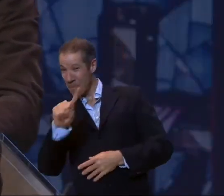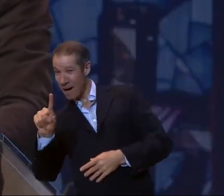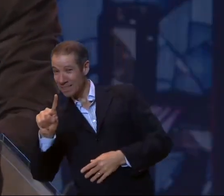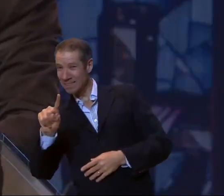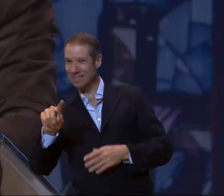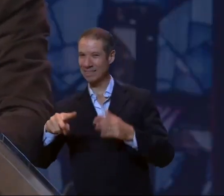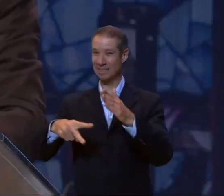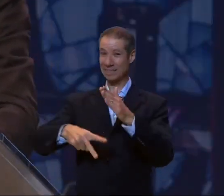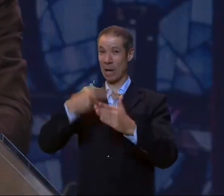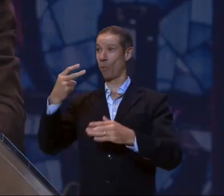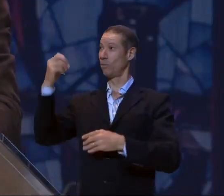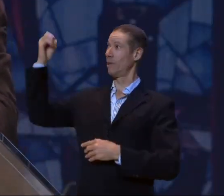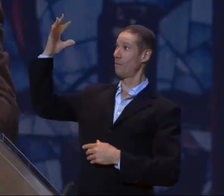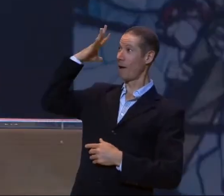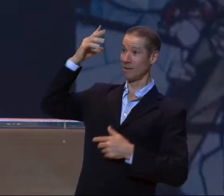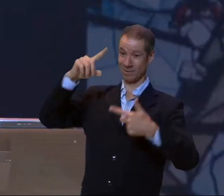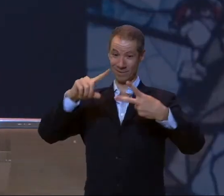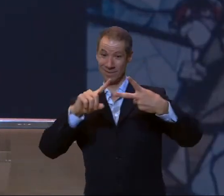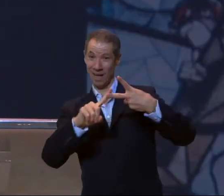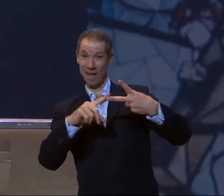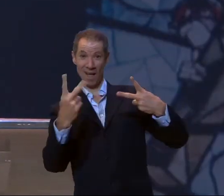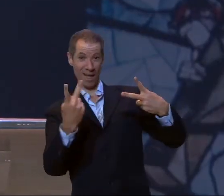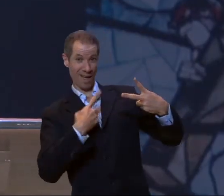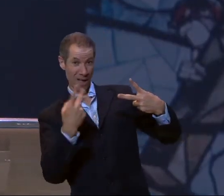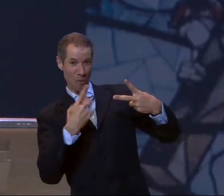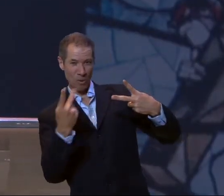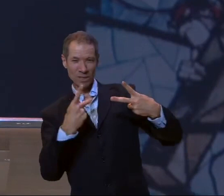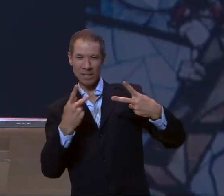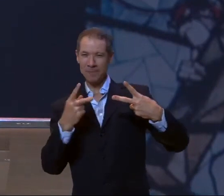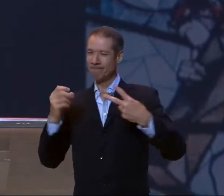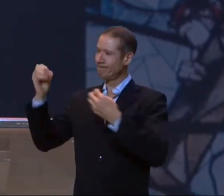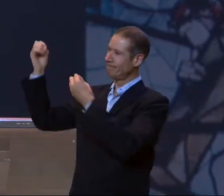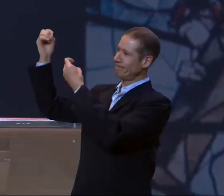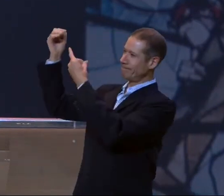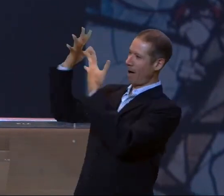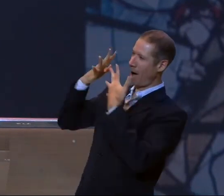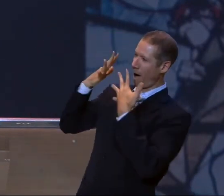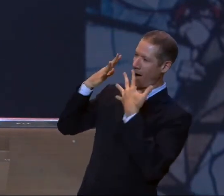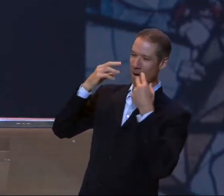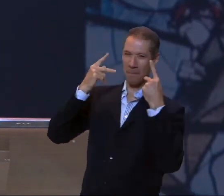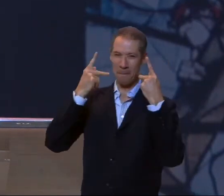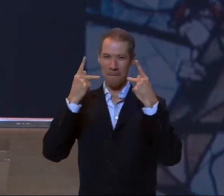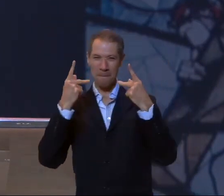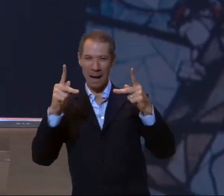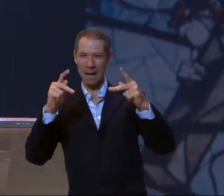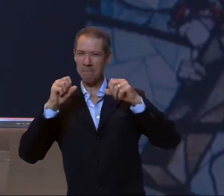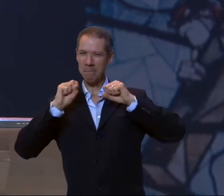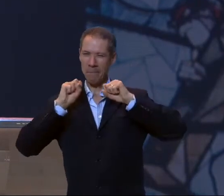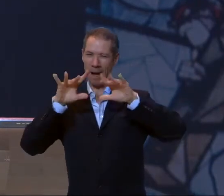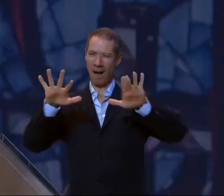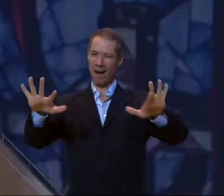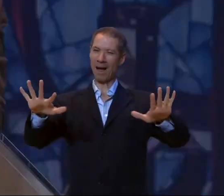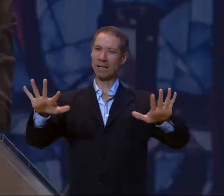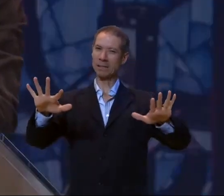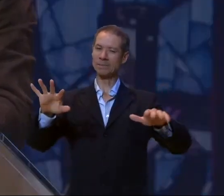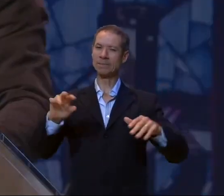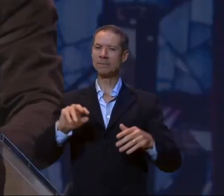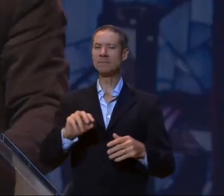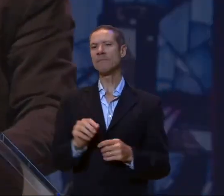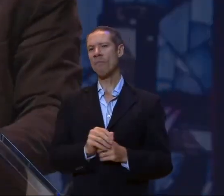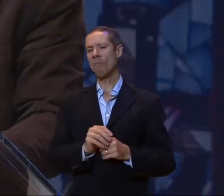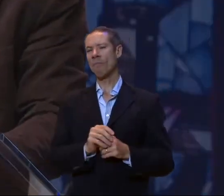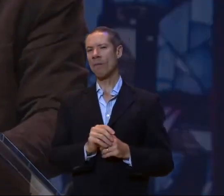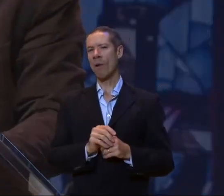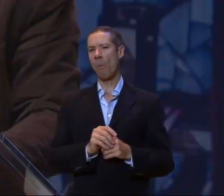Segunda bênção que eu e você ministramos: paz. Na perspectiva